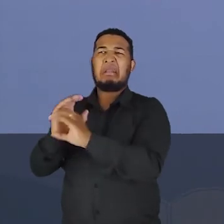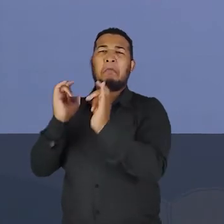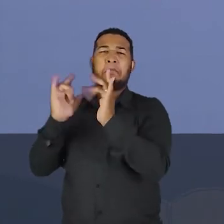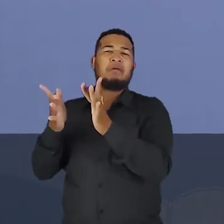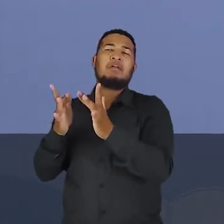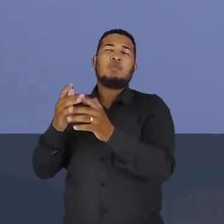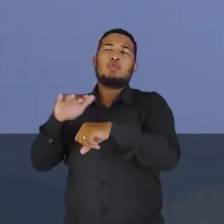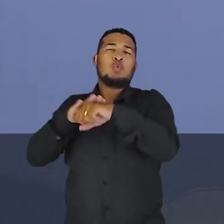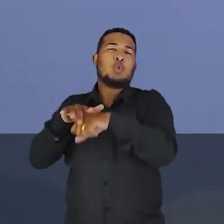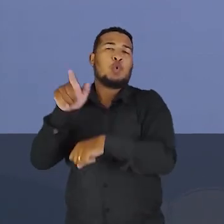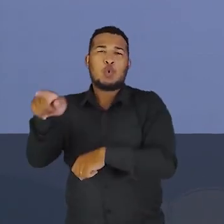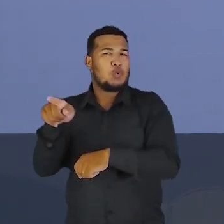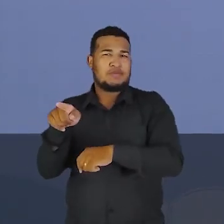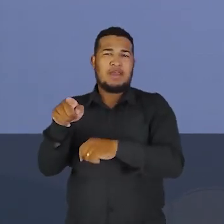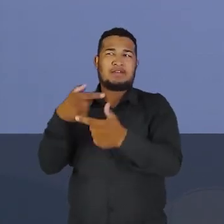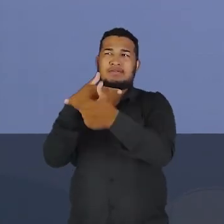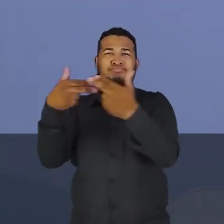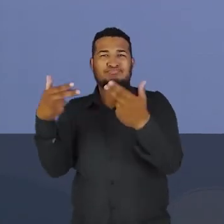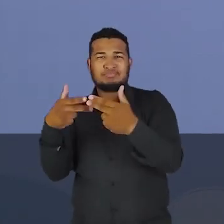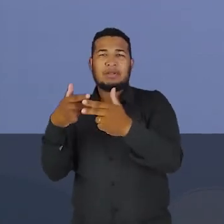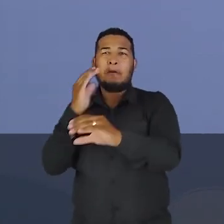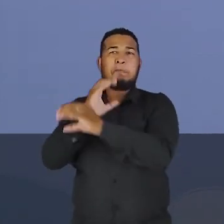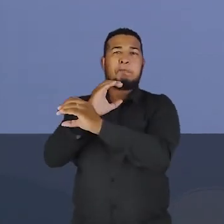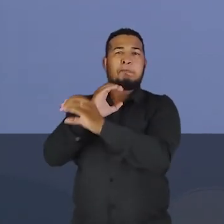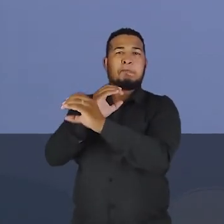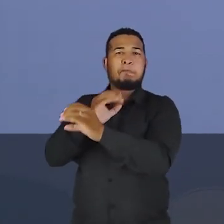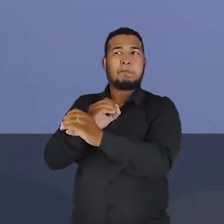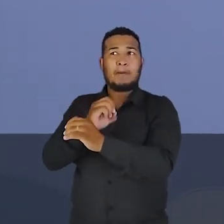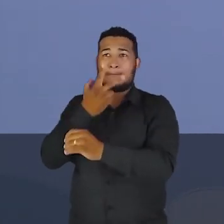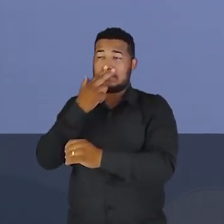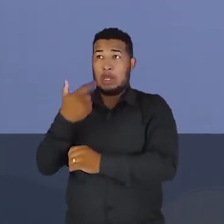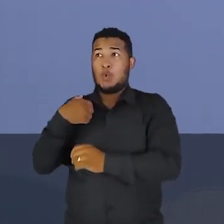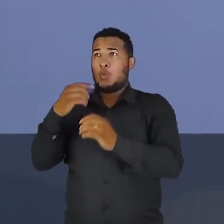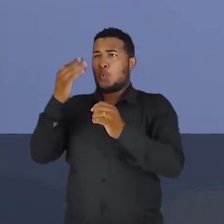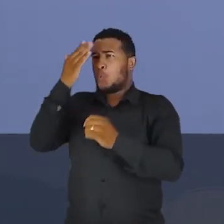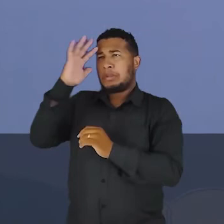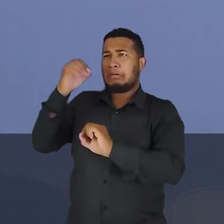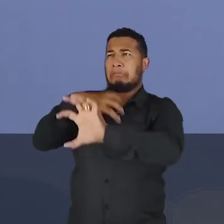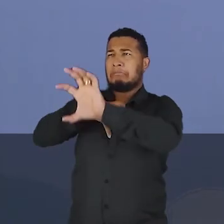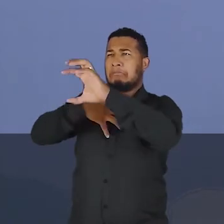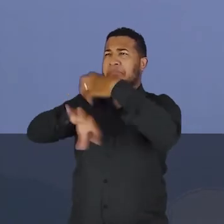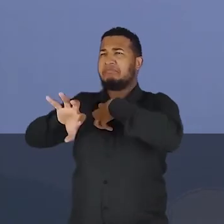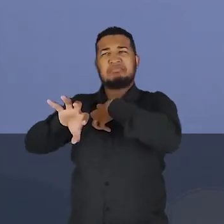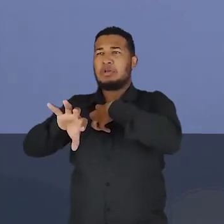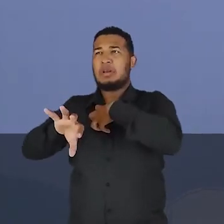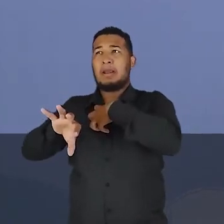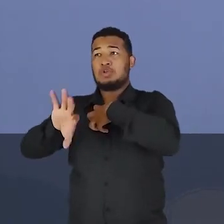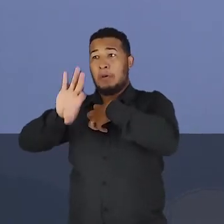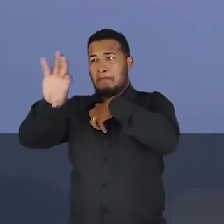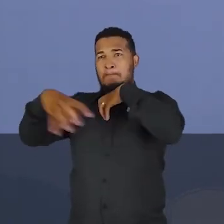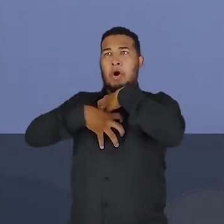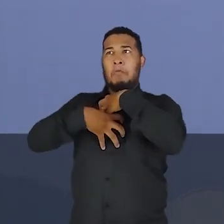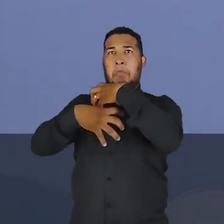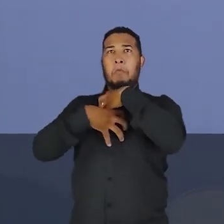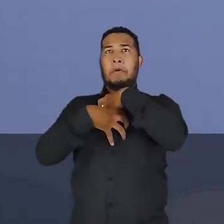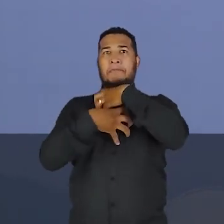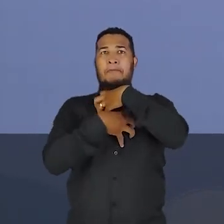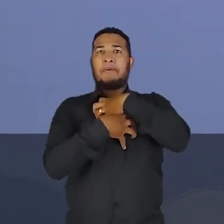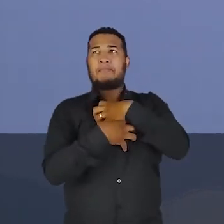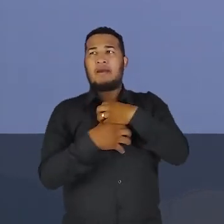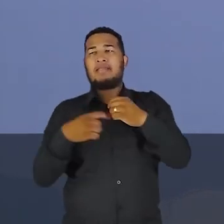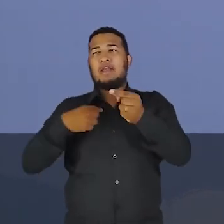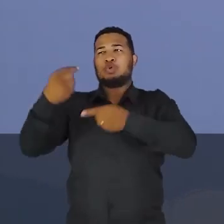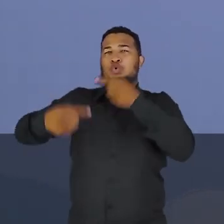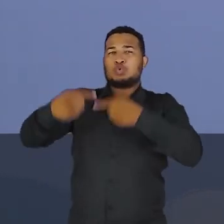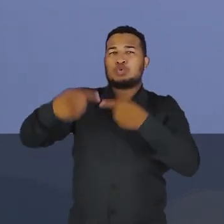família, nós tendemos a não entender ou a entender à minha maneira. Isso provoca discussões, problemas de